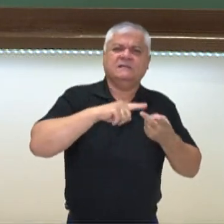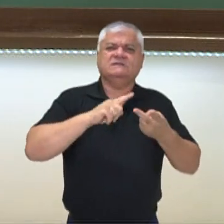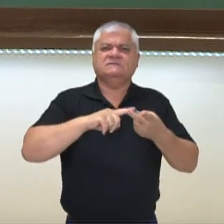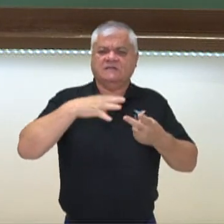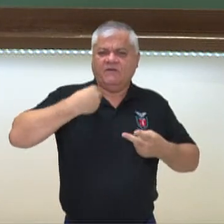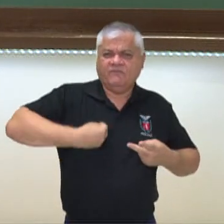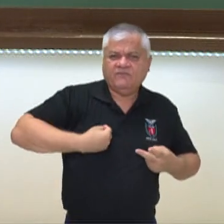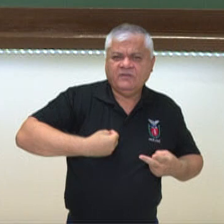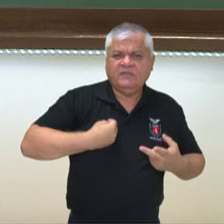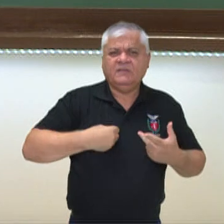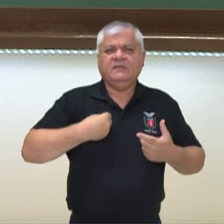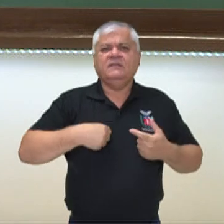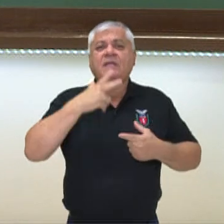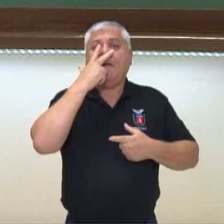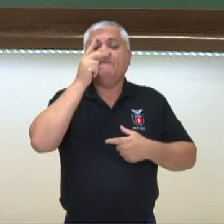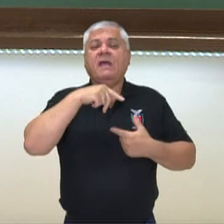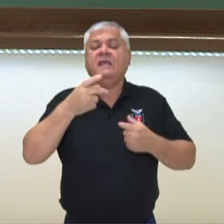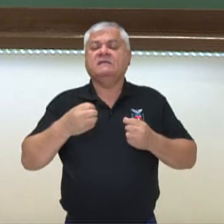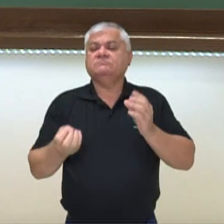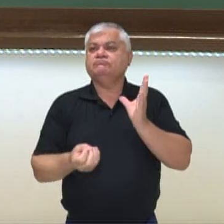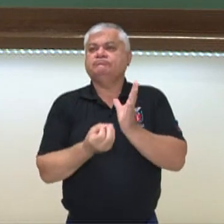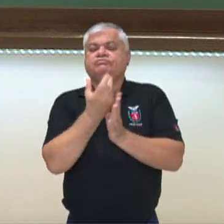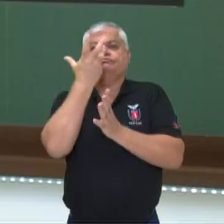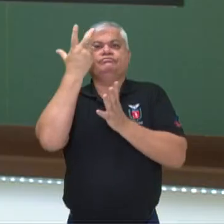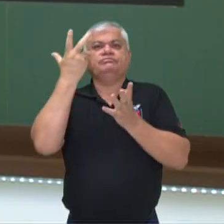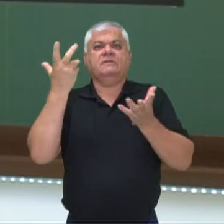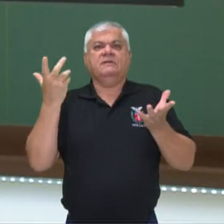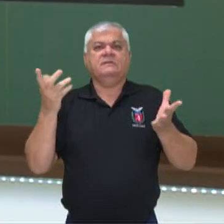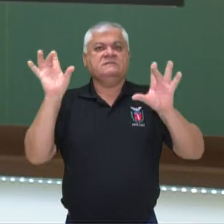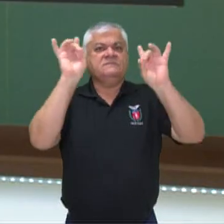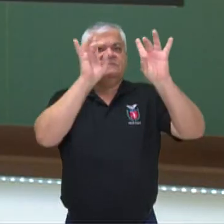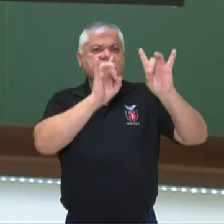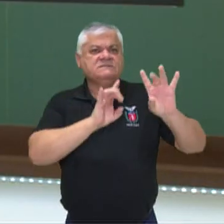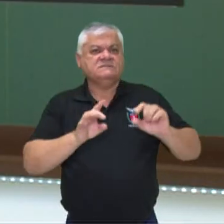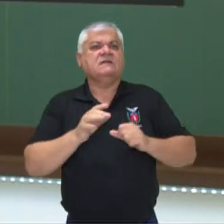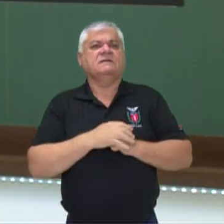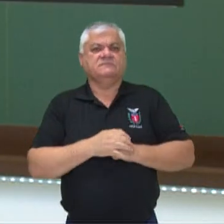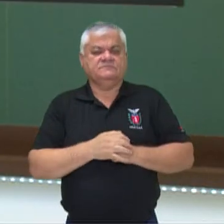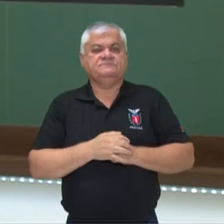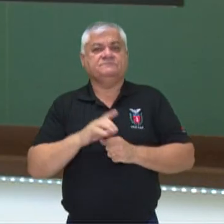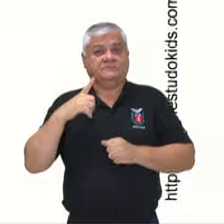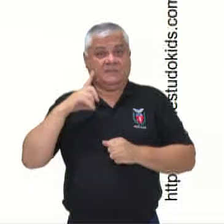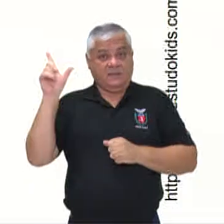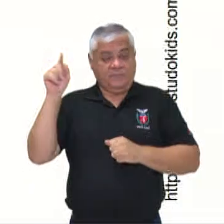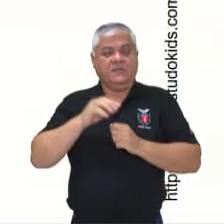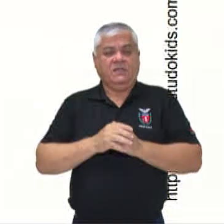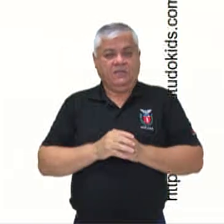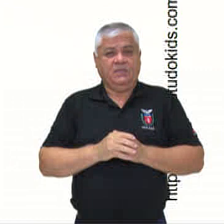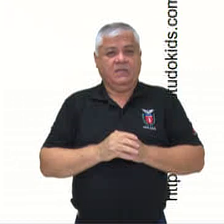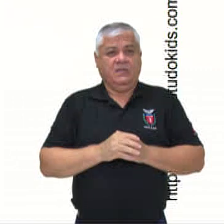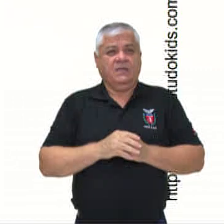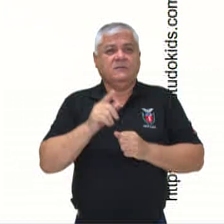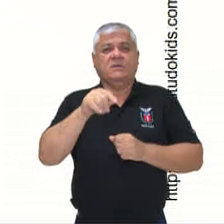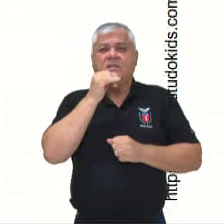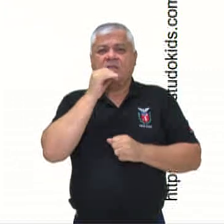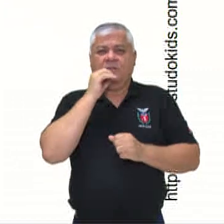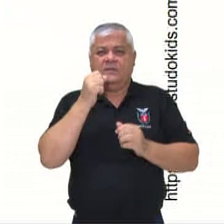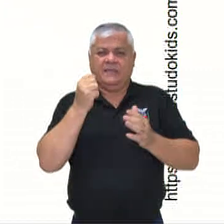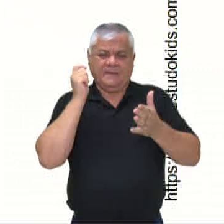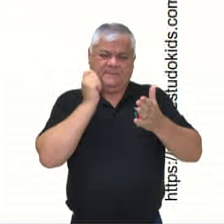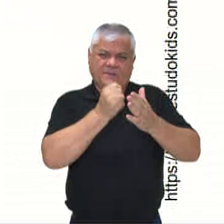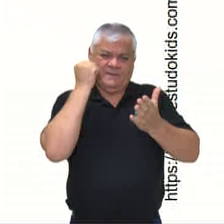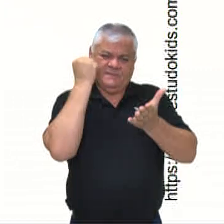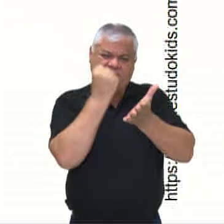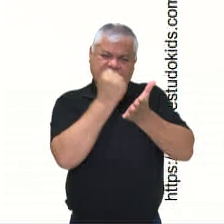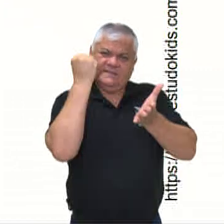um tipo de magia. E aqui temos também uma escrita cuneiforme. O primeiro tipo de escrita era